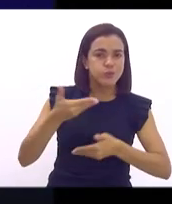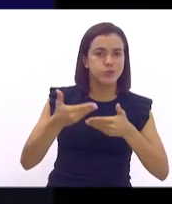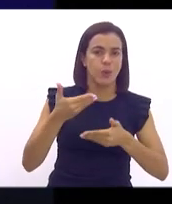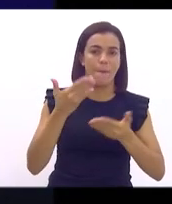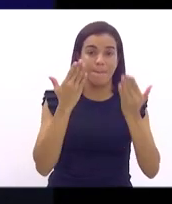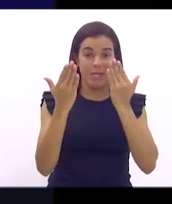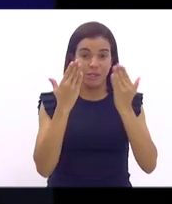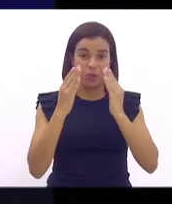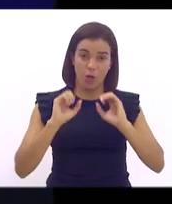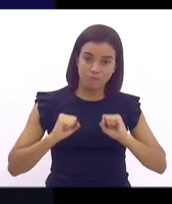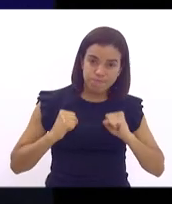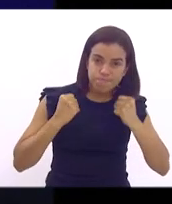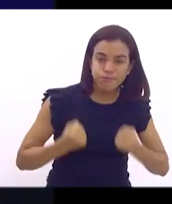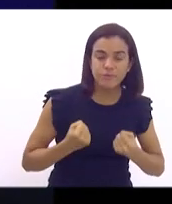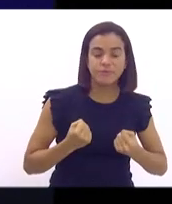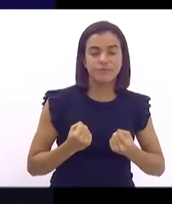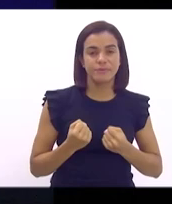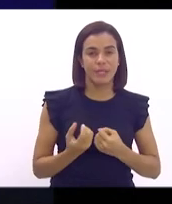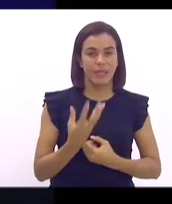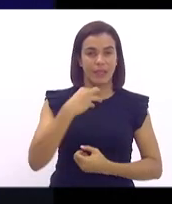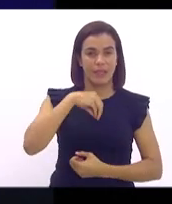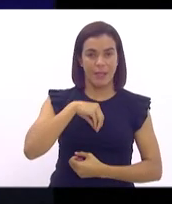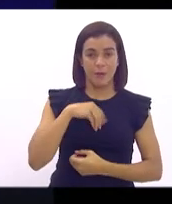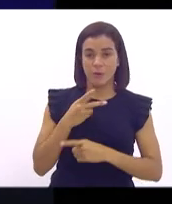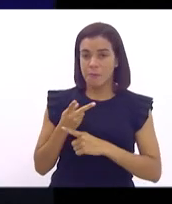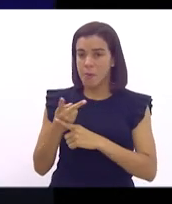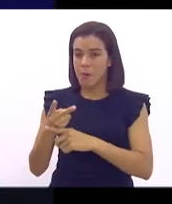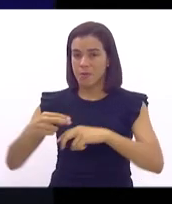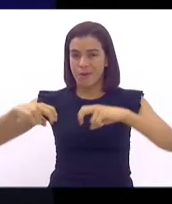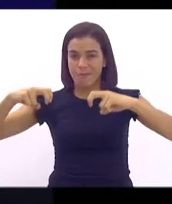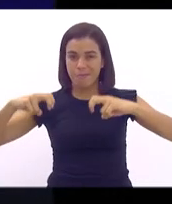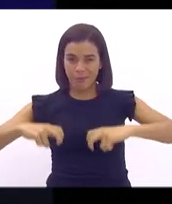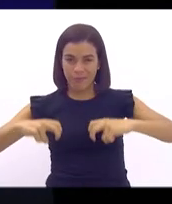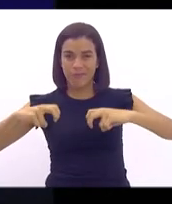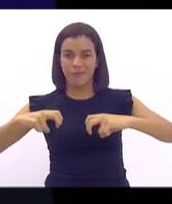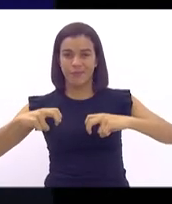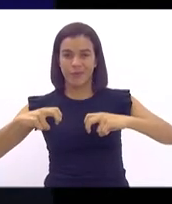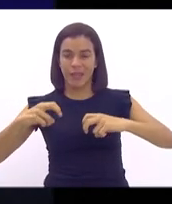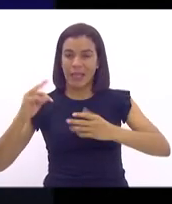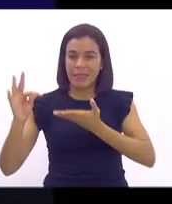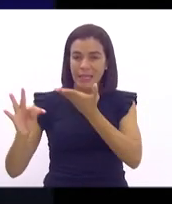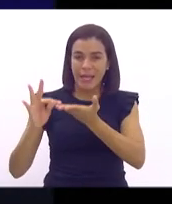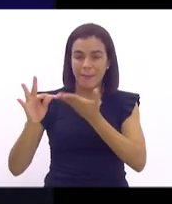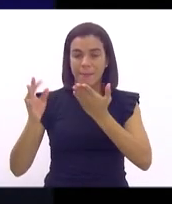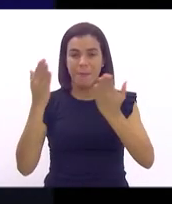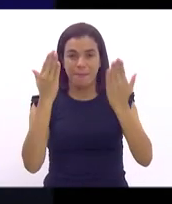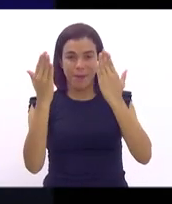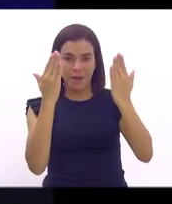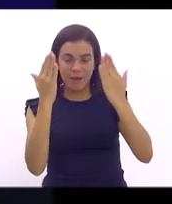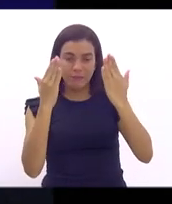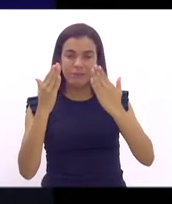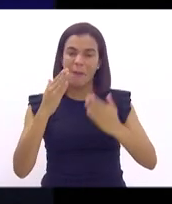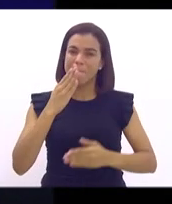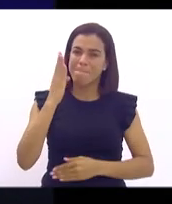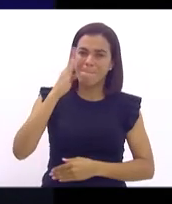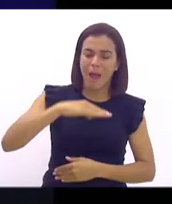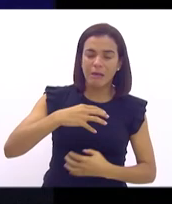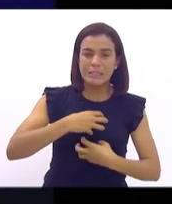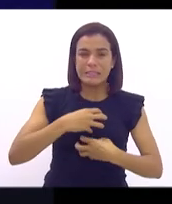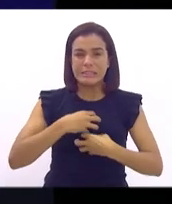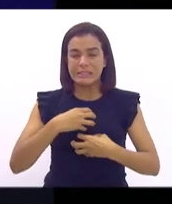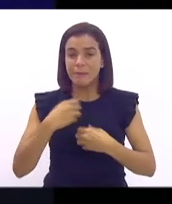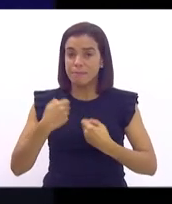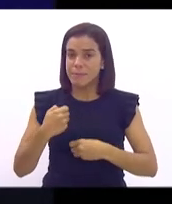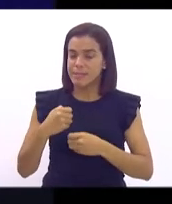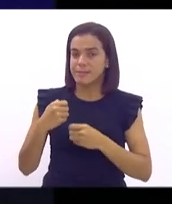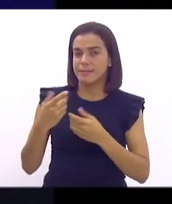recurso interno, né? Quando a gente vai para a psicoterapia, quando a gente está mal por alguma razão, que a gente precisa de ajuda